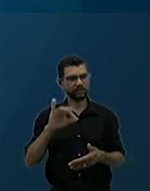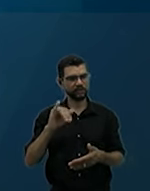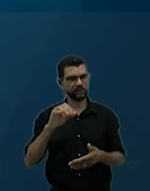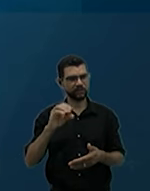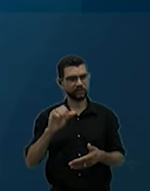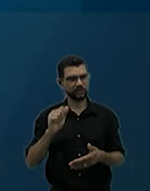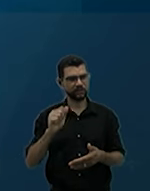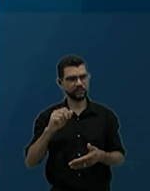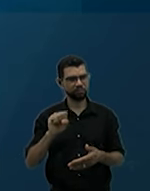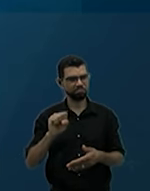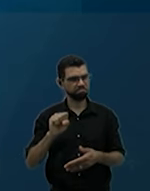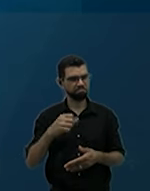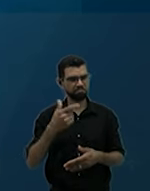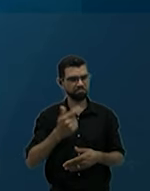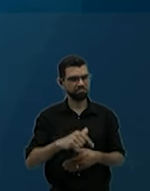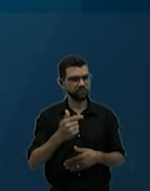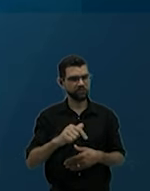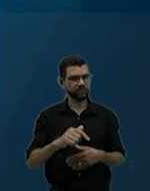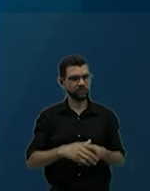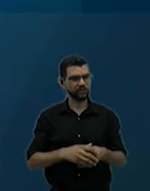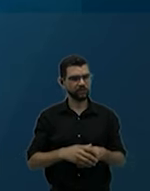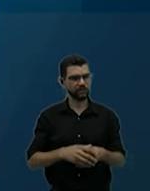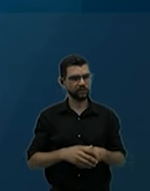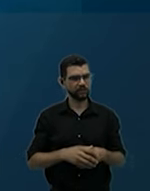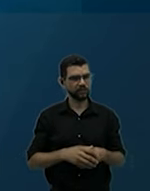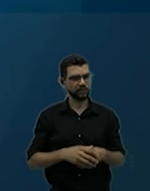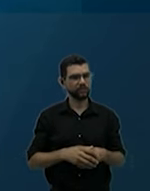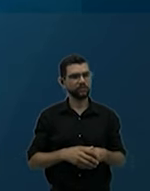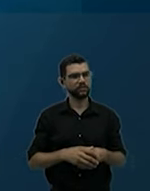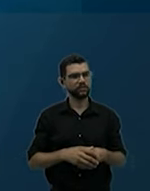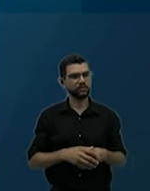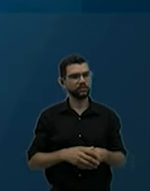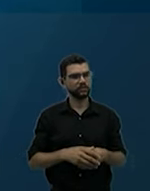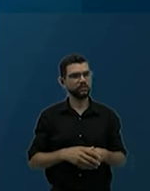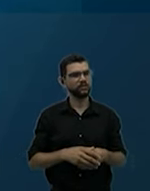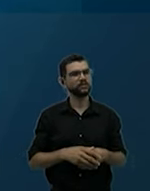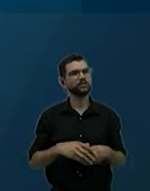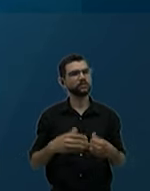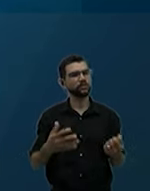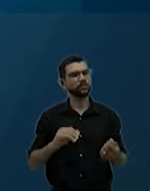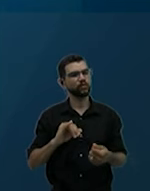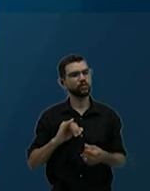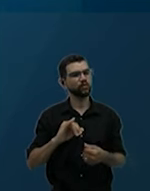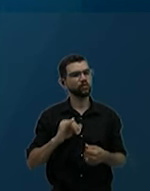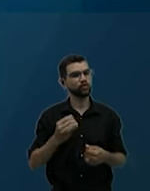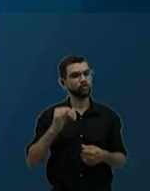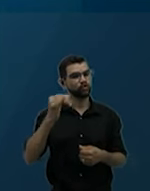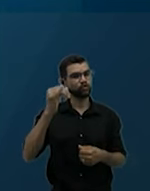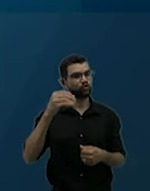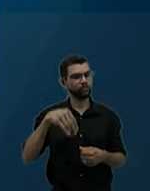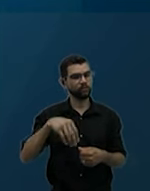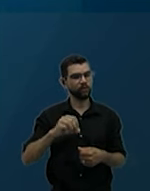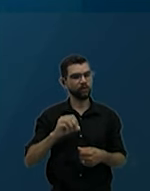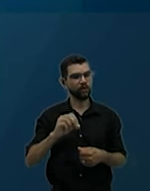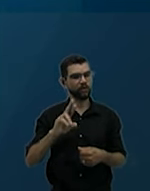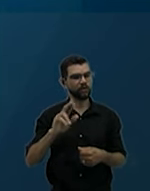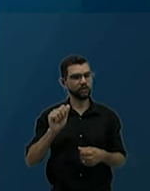inicial para incidência de juros demora em casos tais é sim a data do evento da anúncio.